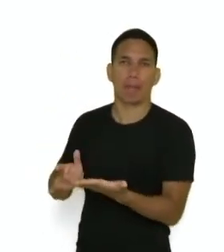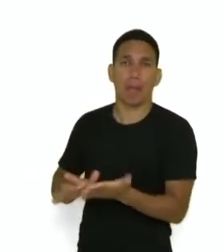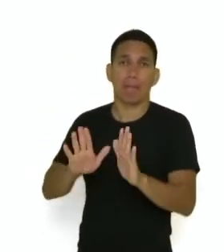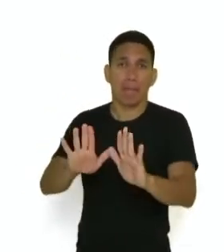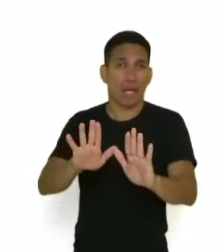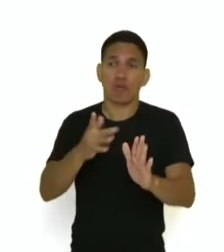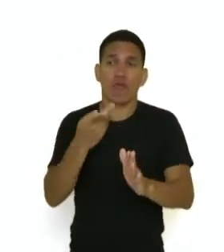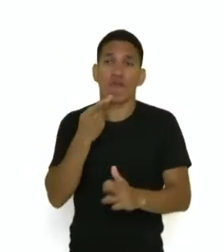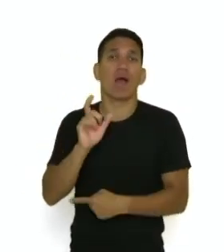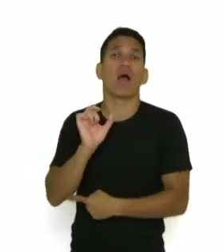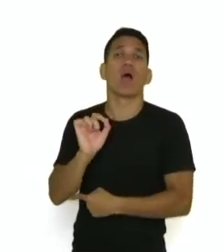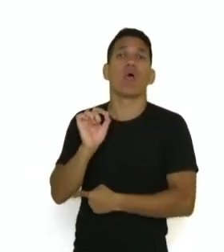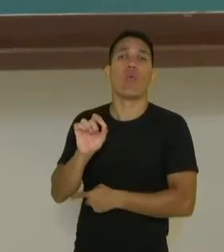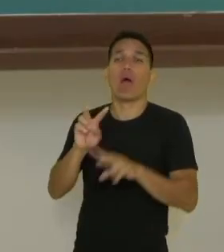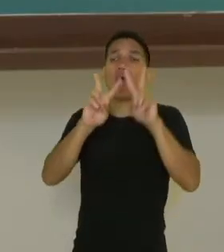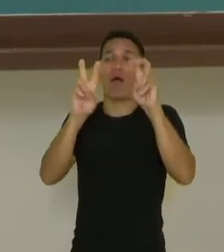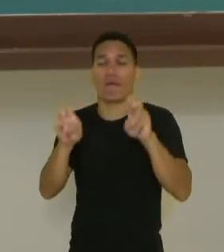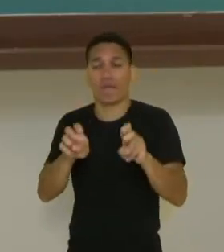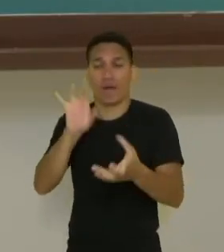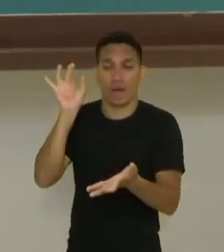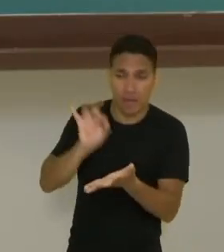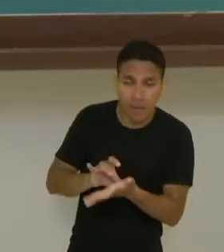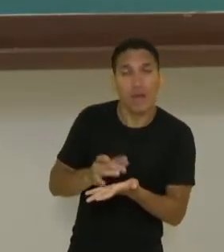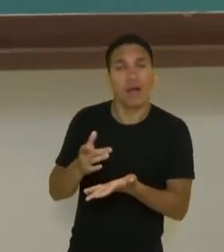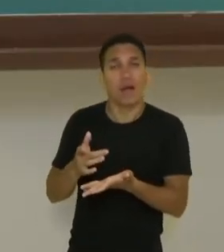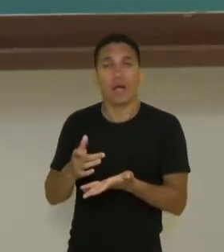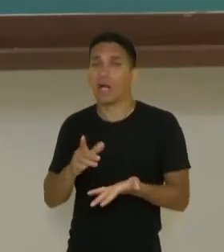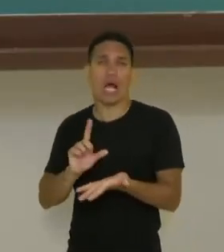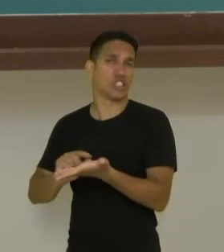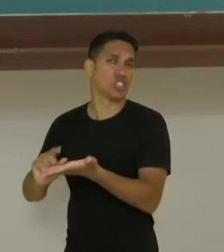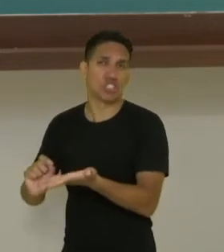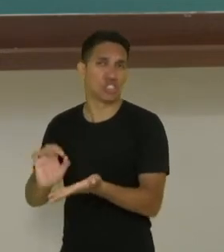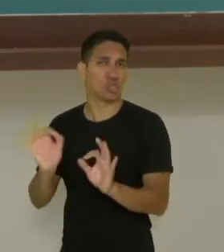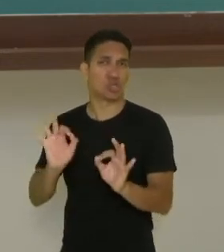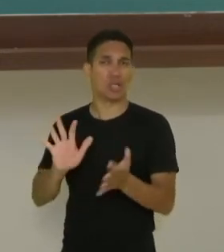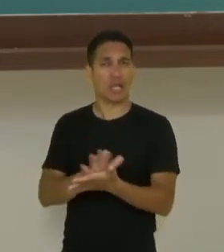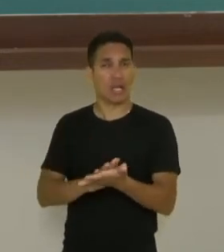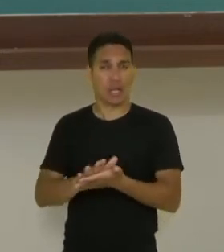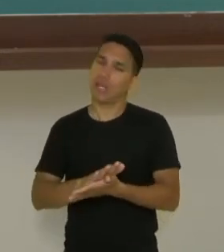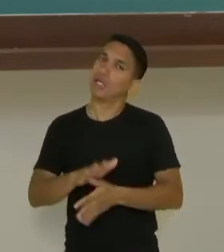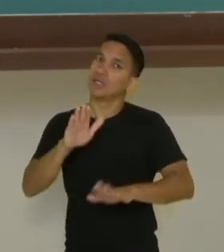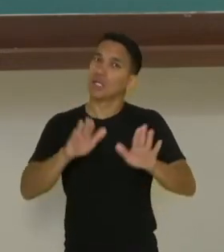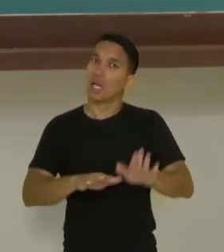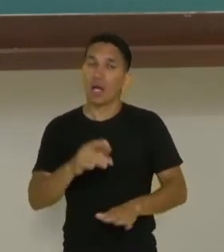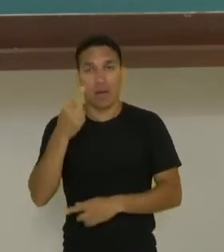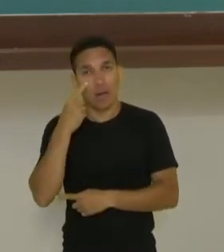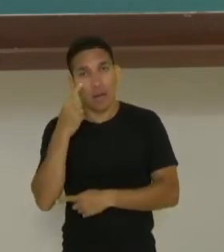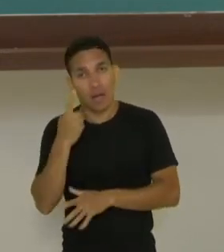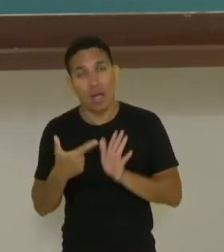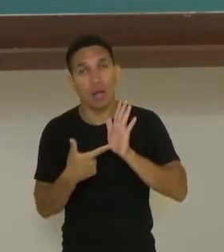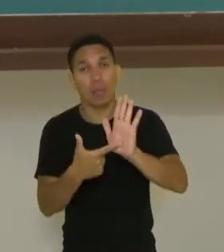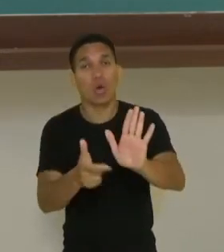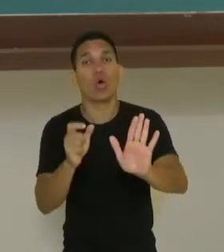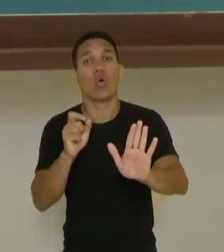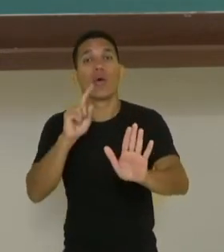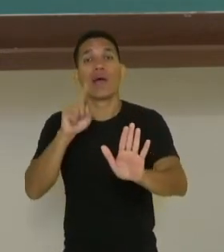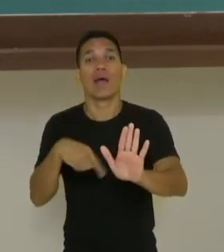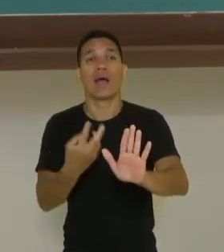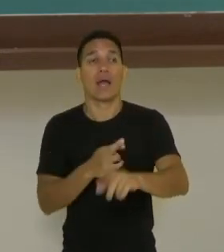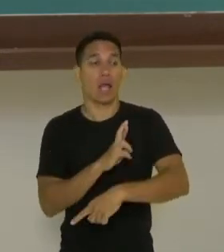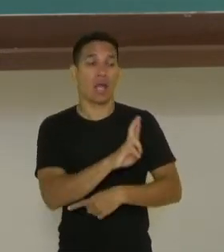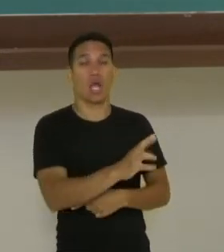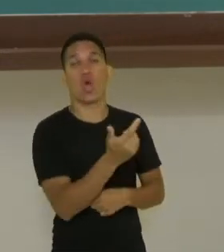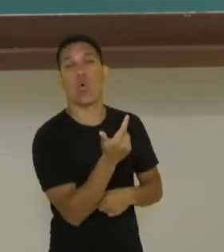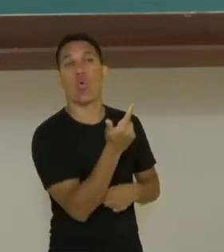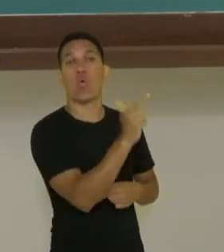notícia, uma reportagem ou um artigo. É bem provável que ele tenha aparecido aqui em resposta a um